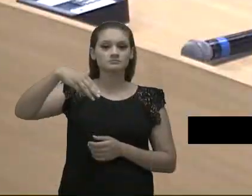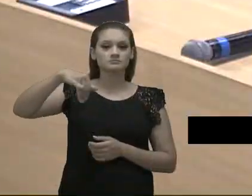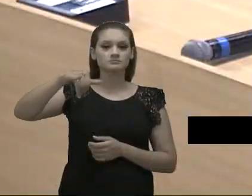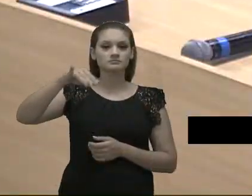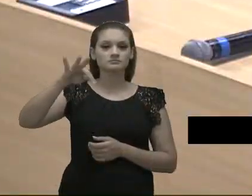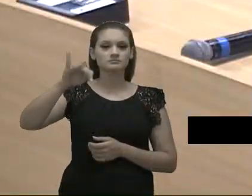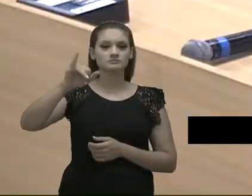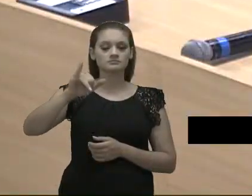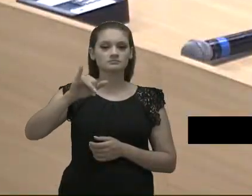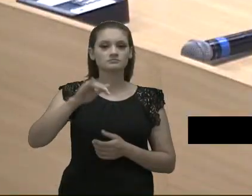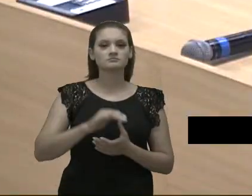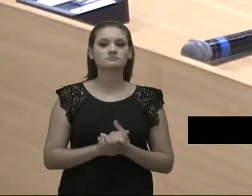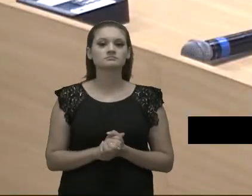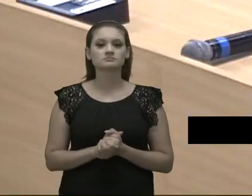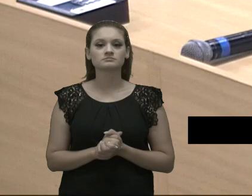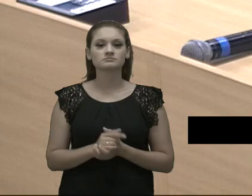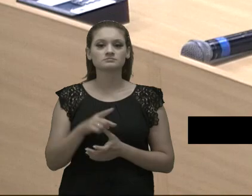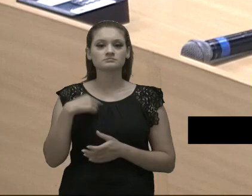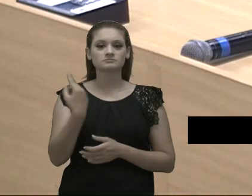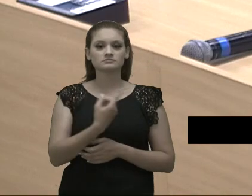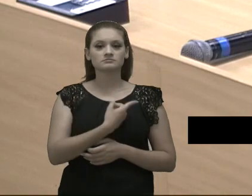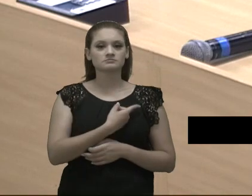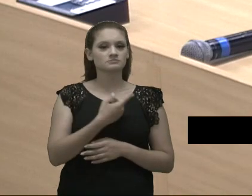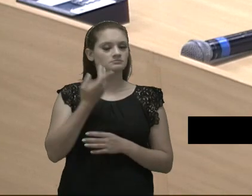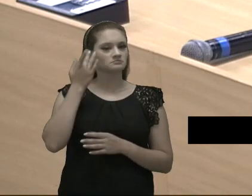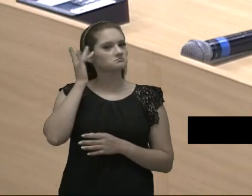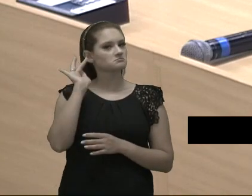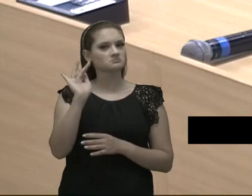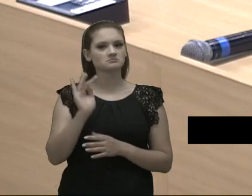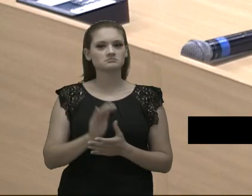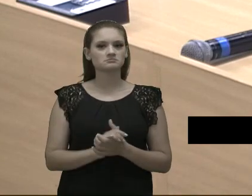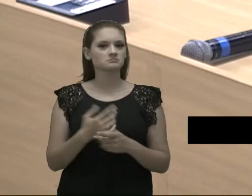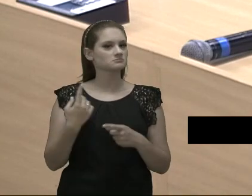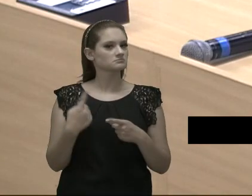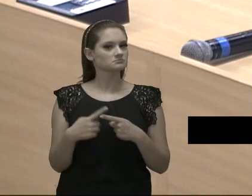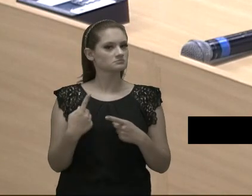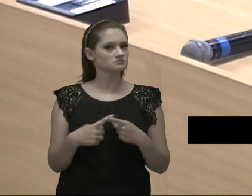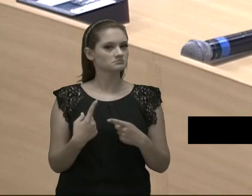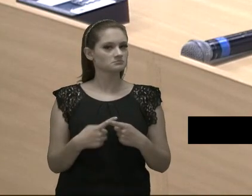Eu desconheço em a gente fazer a demissão. Não tenho porquê.